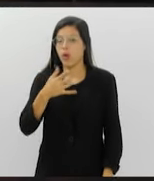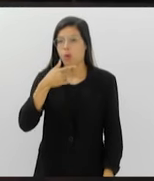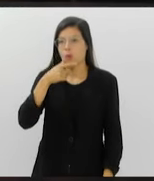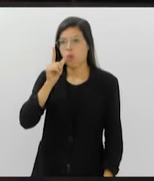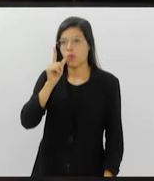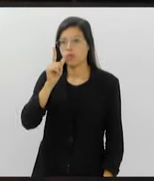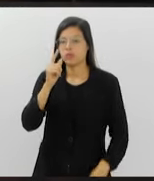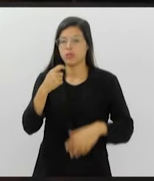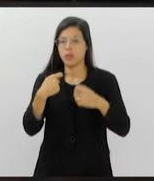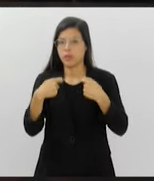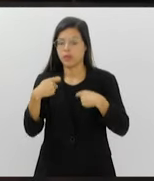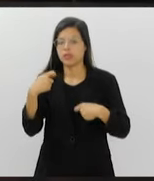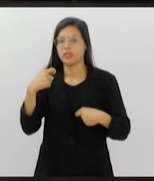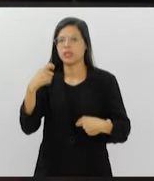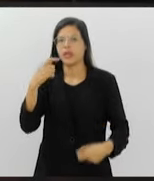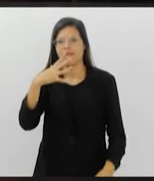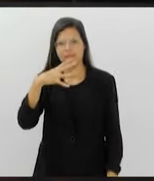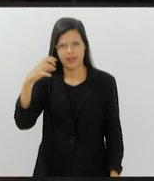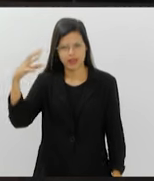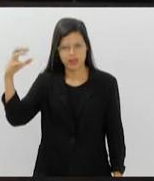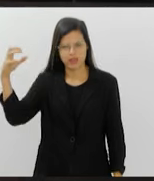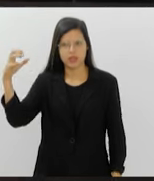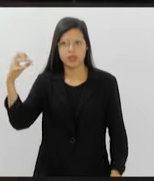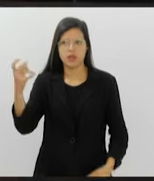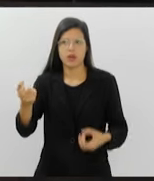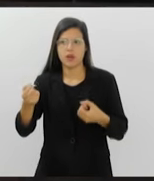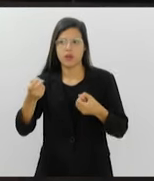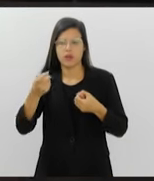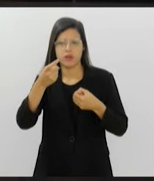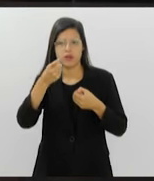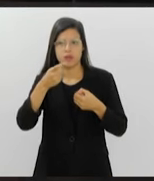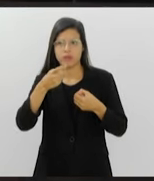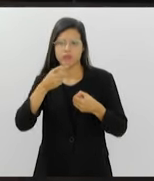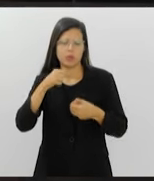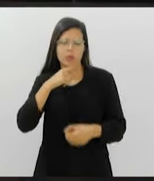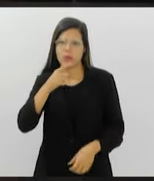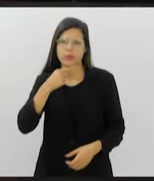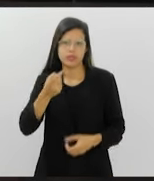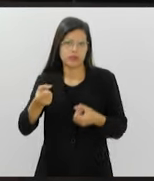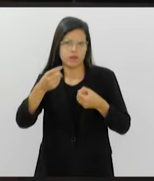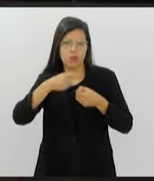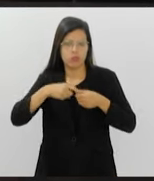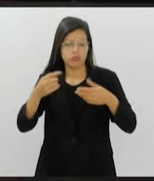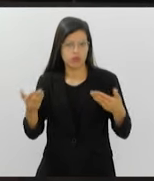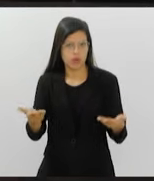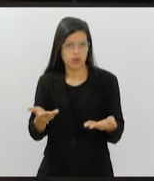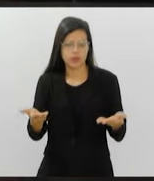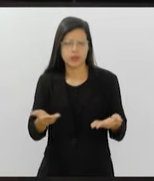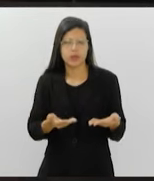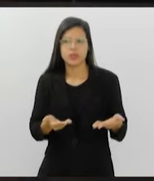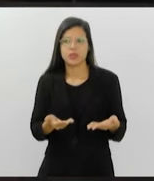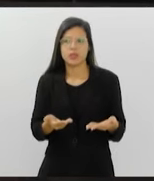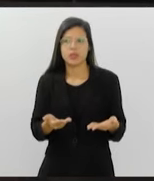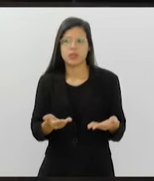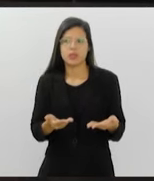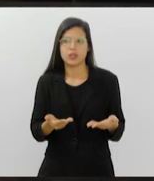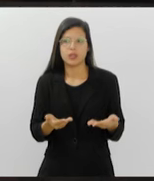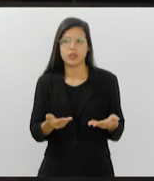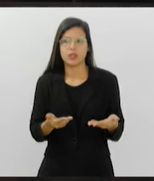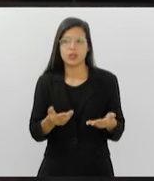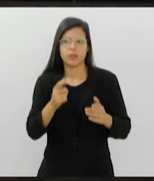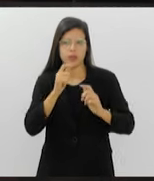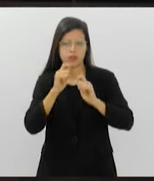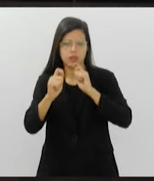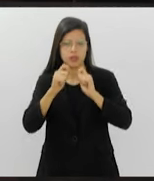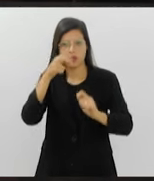precisei fazer uma viagem, retornei no tempo, que eu não ia dar tempo nem de retornar hoje, por uma entrevista do prefeito